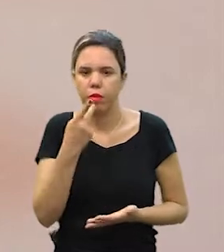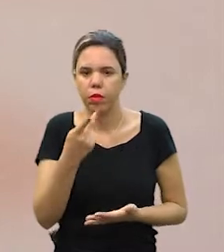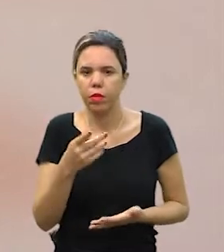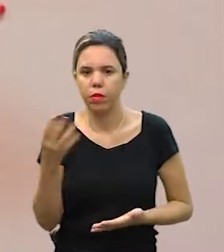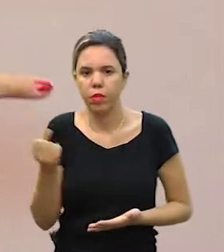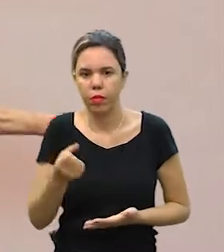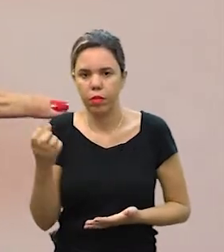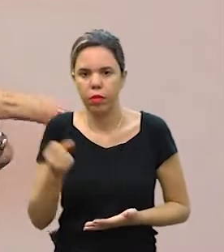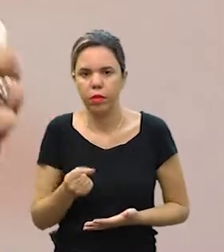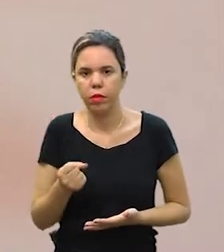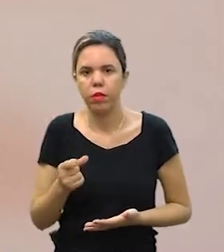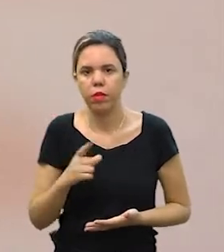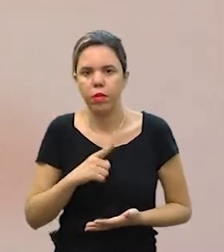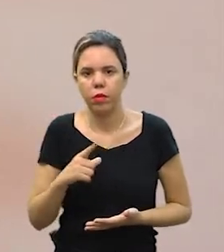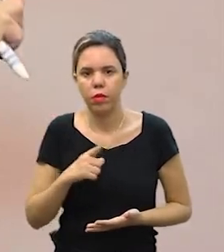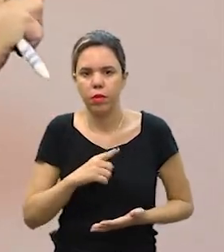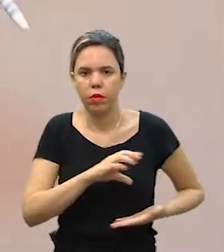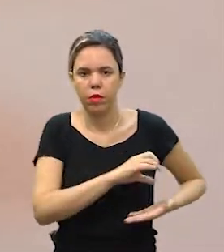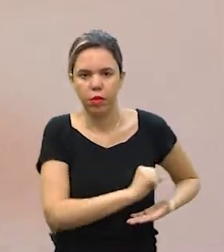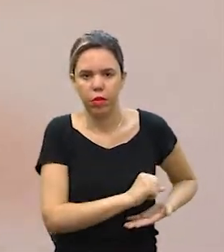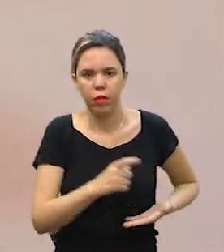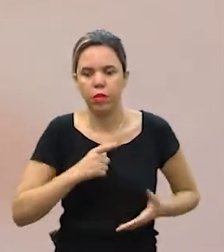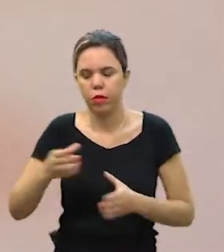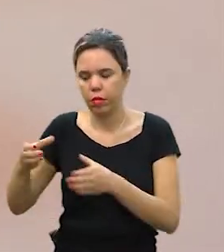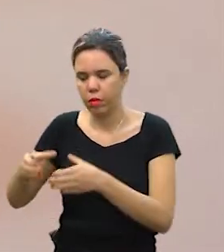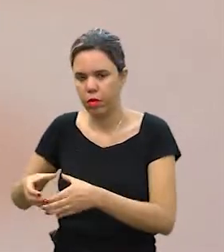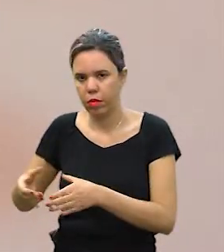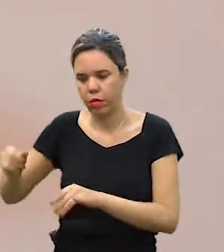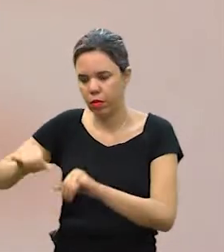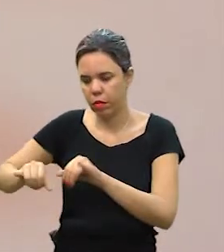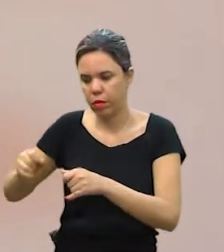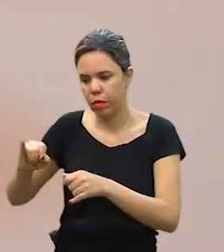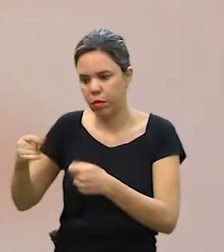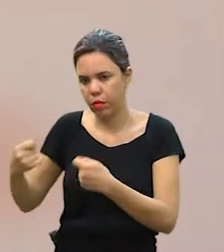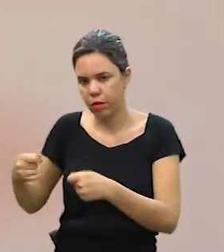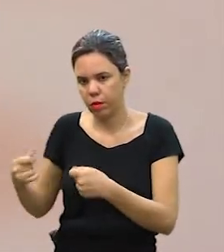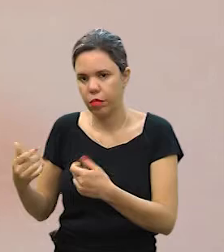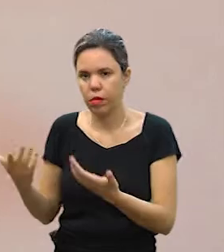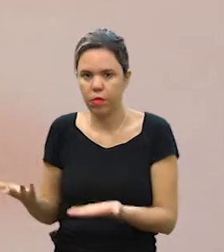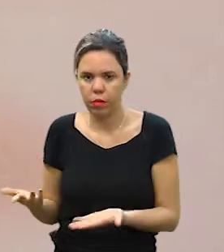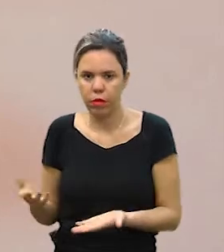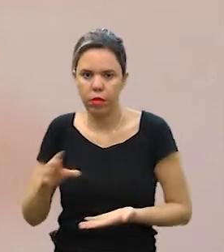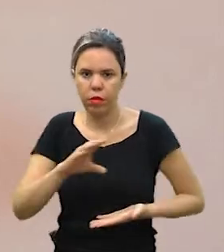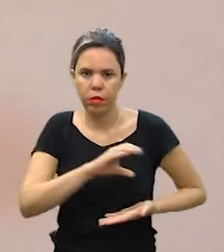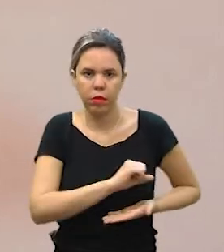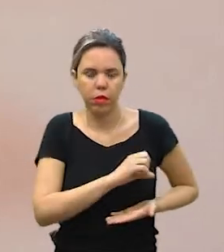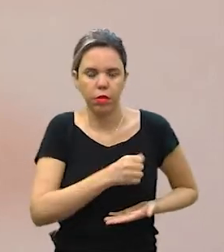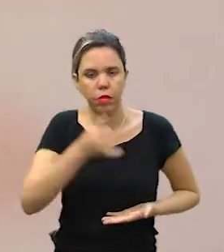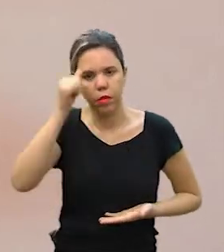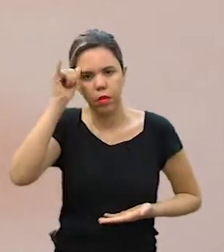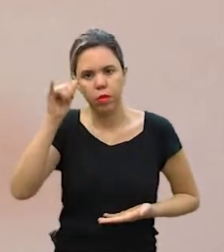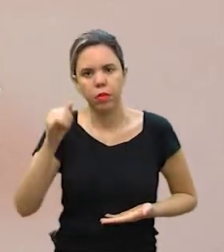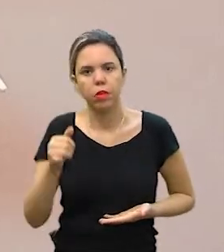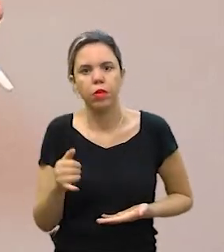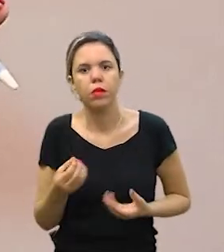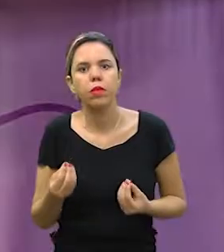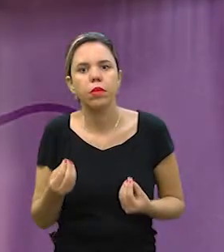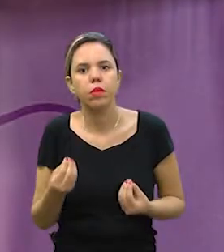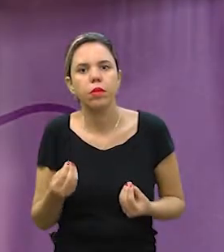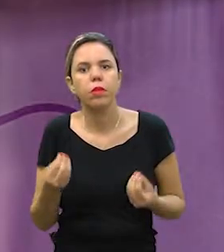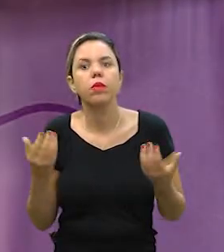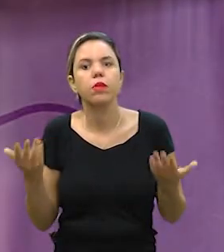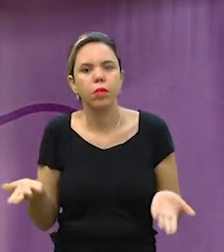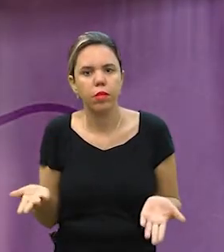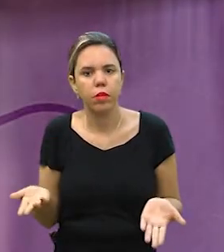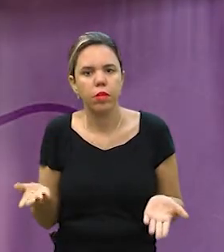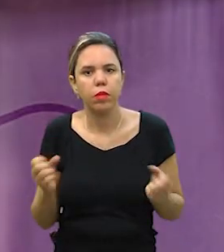está falando de leite. Tem o materno, tem a fórmula quando necessário. Leite de vaca.